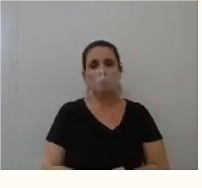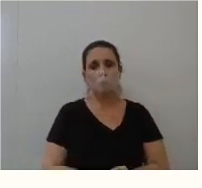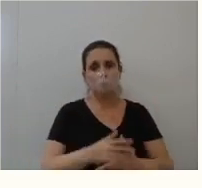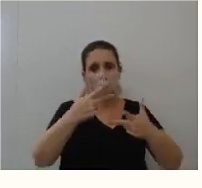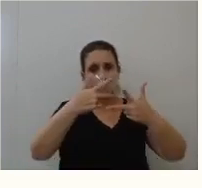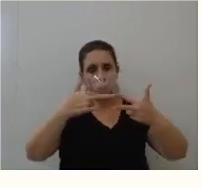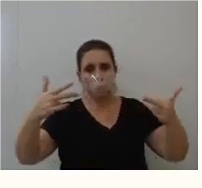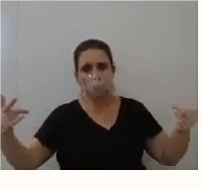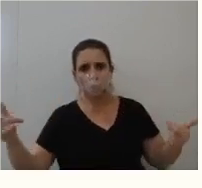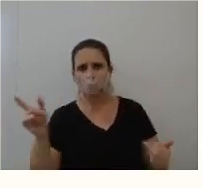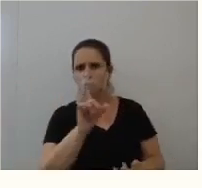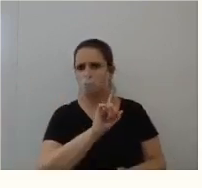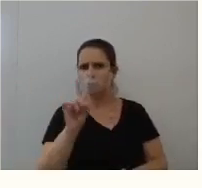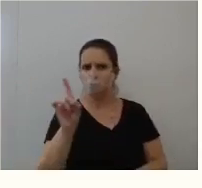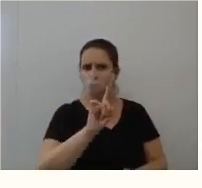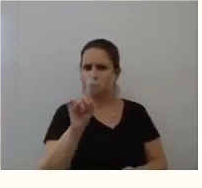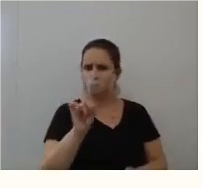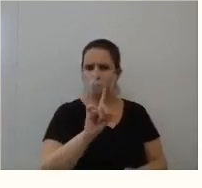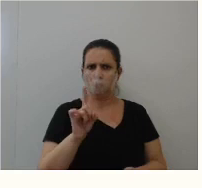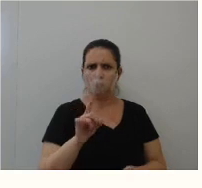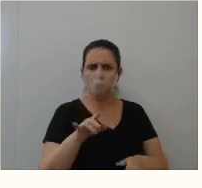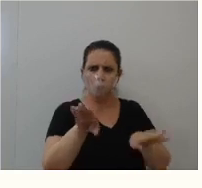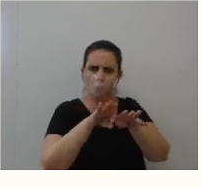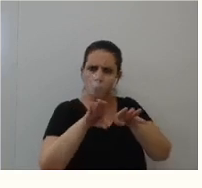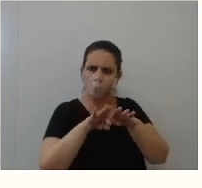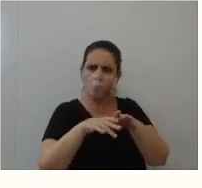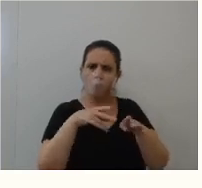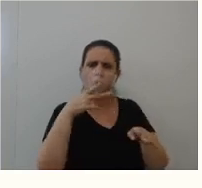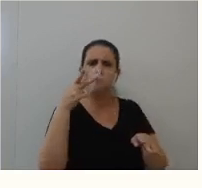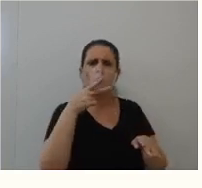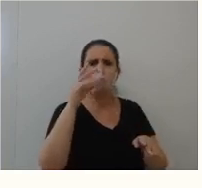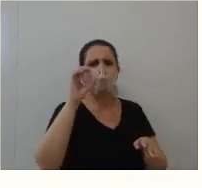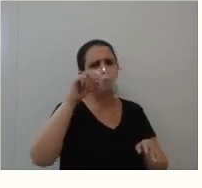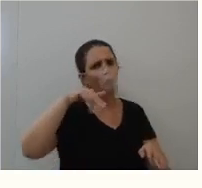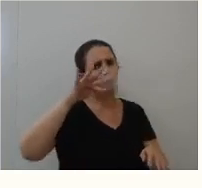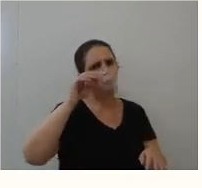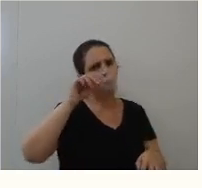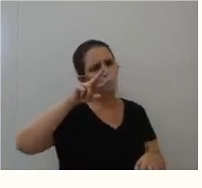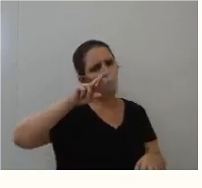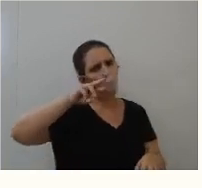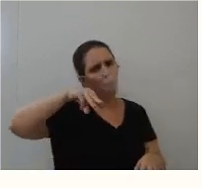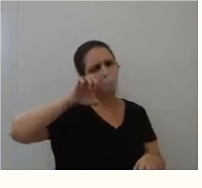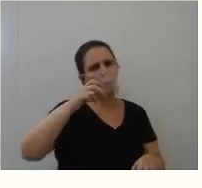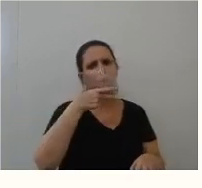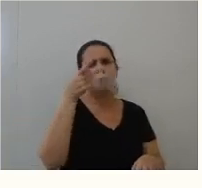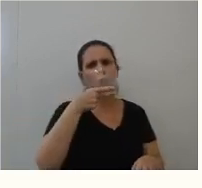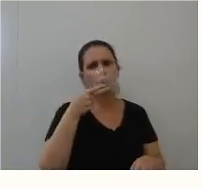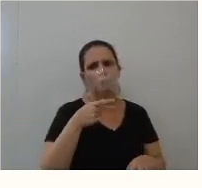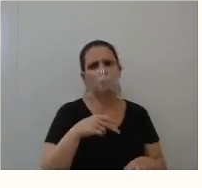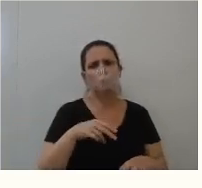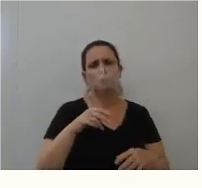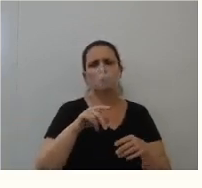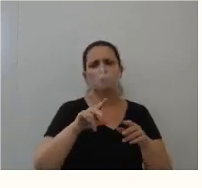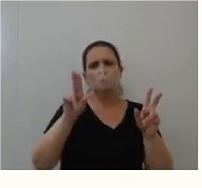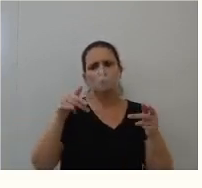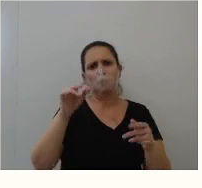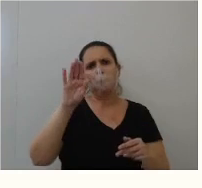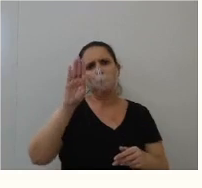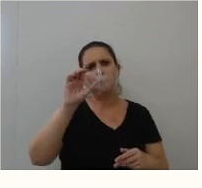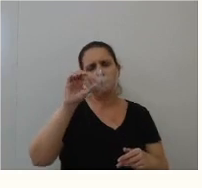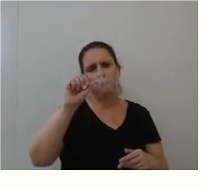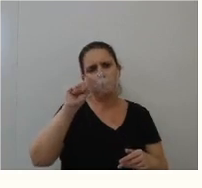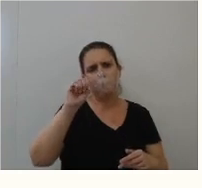não são como dizem, não são conforme dizem. Segundo Bakhtin, os